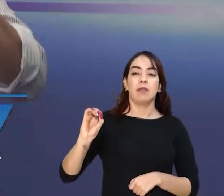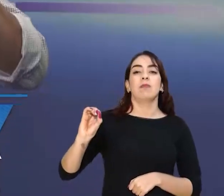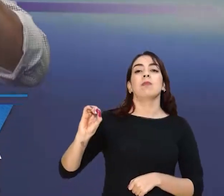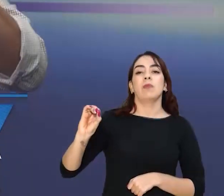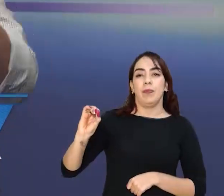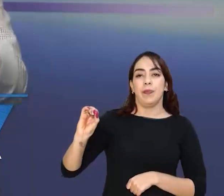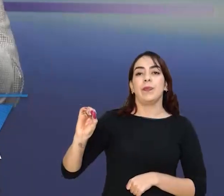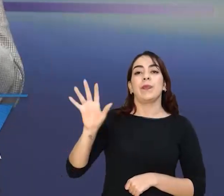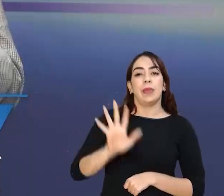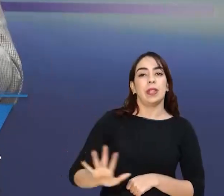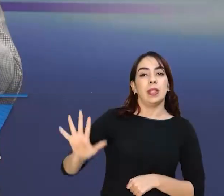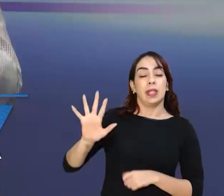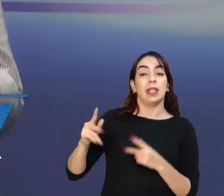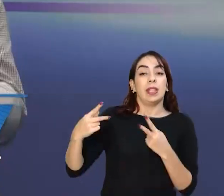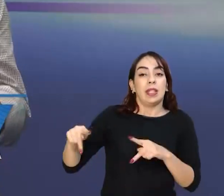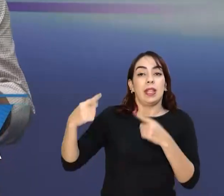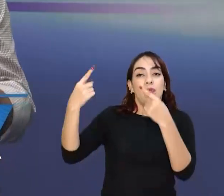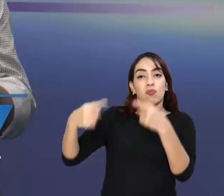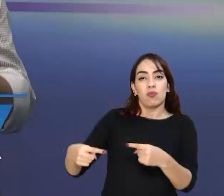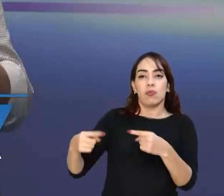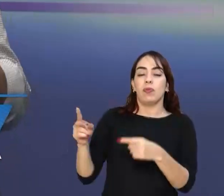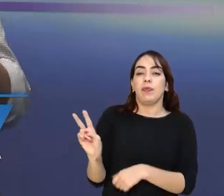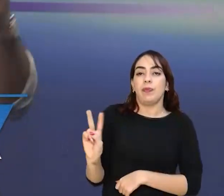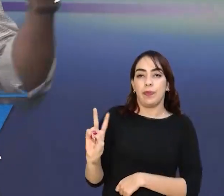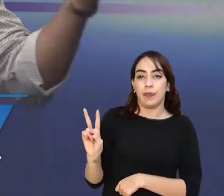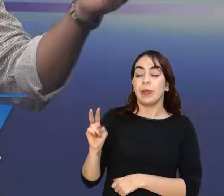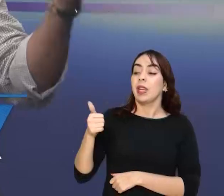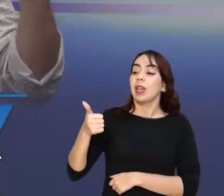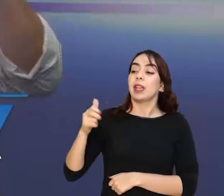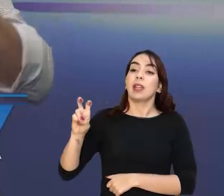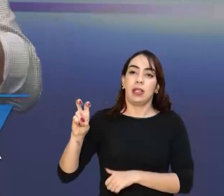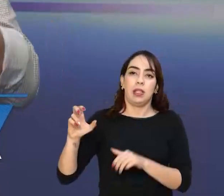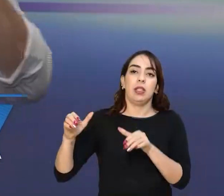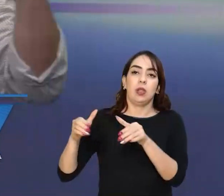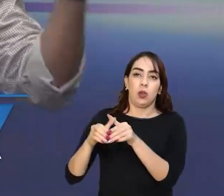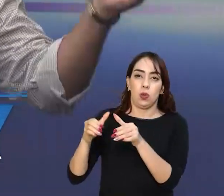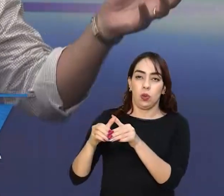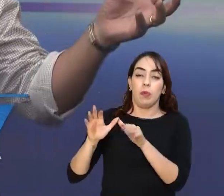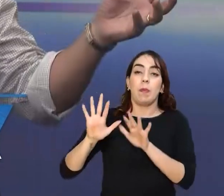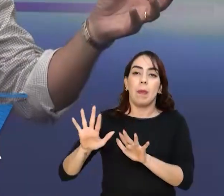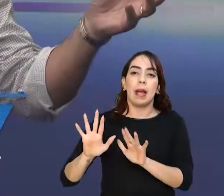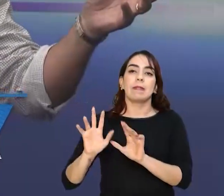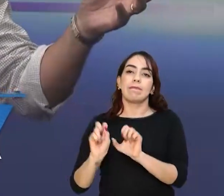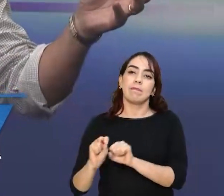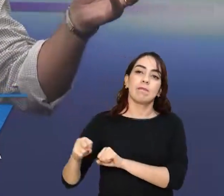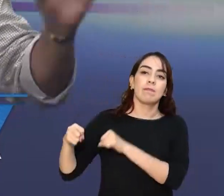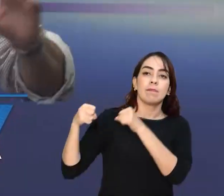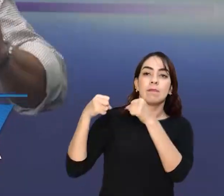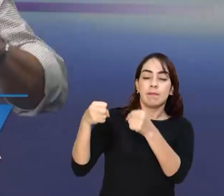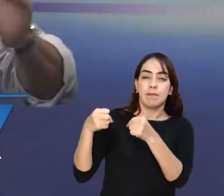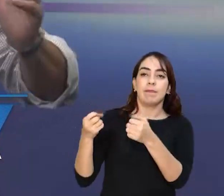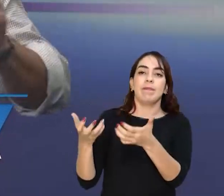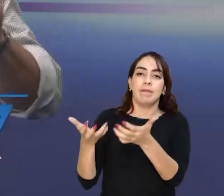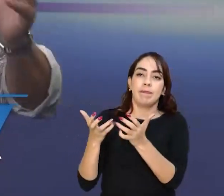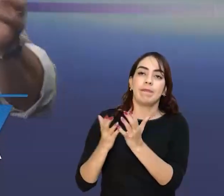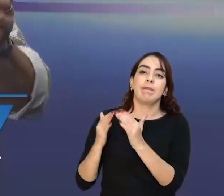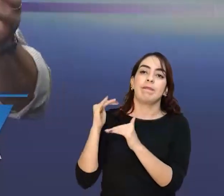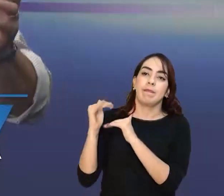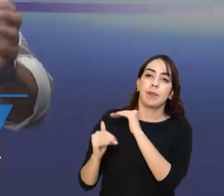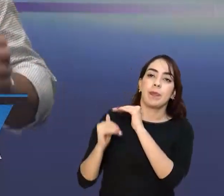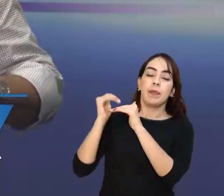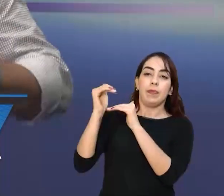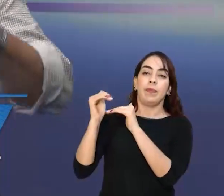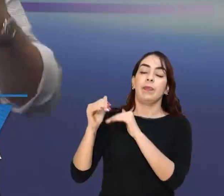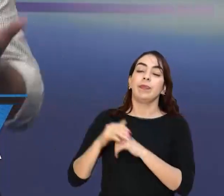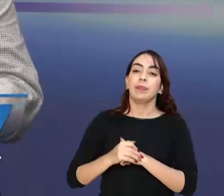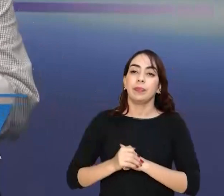que é disputado por 15 clubes. Está ótimo, então. Ele luta para não cair no campeonato, porque os de baixo estão encostados